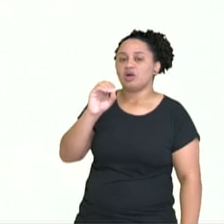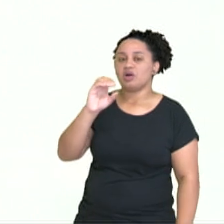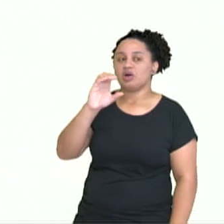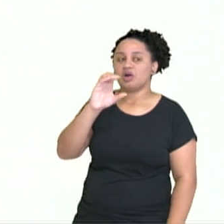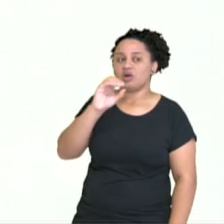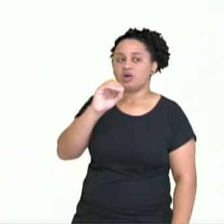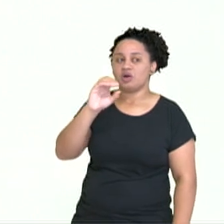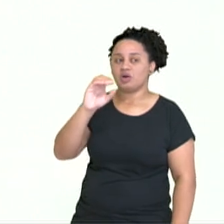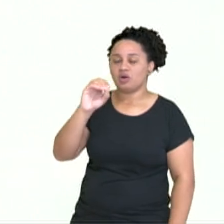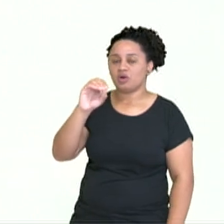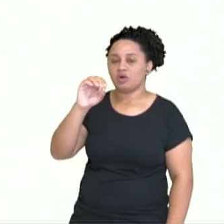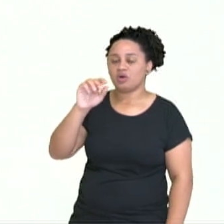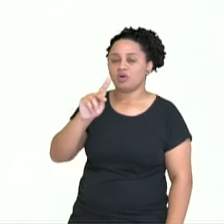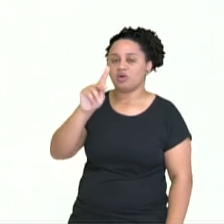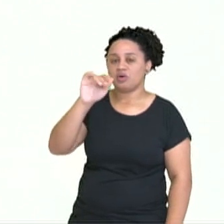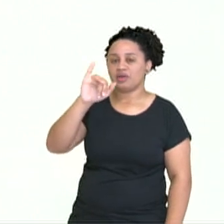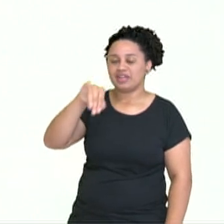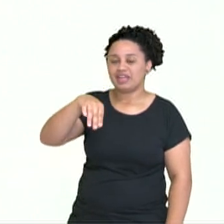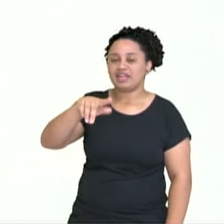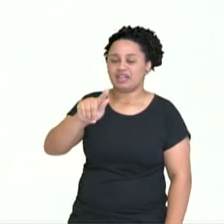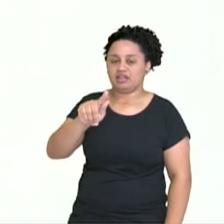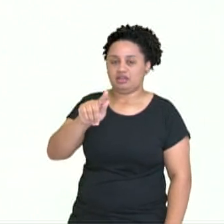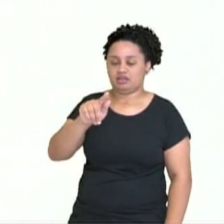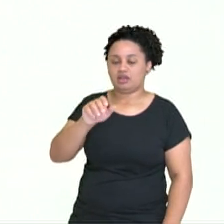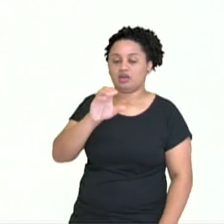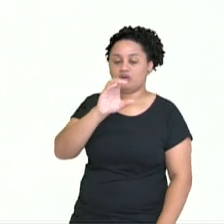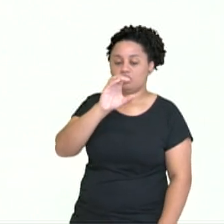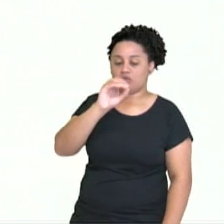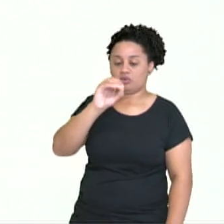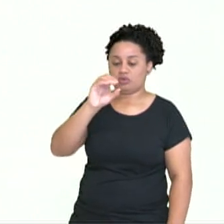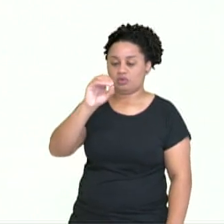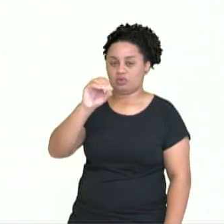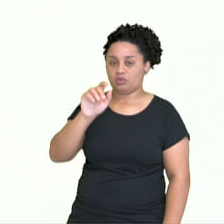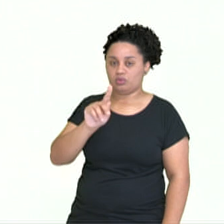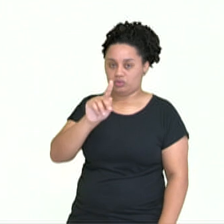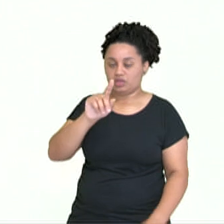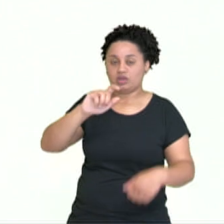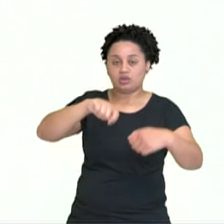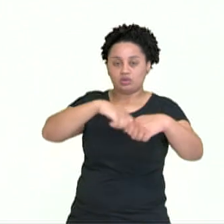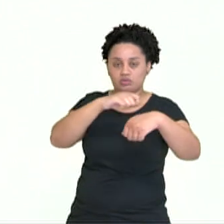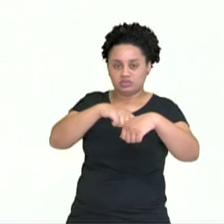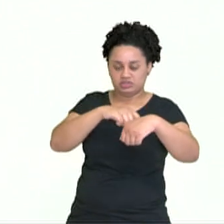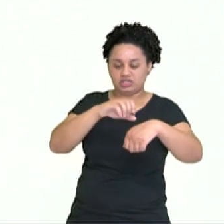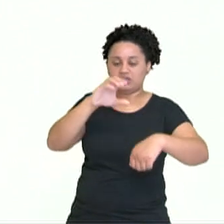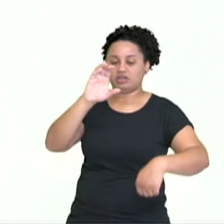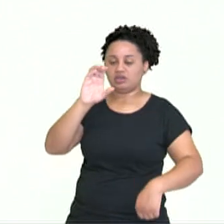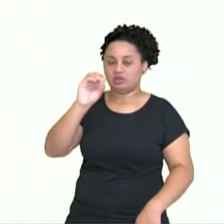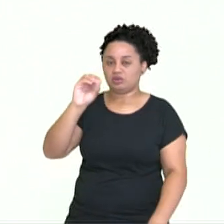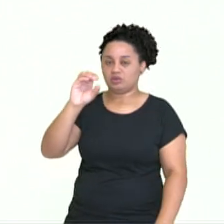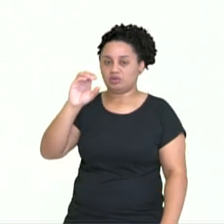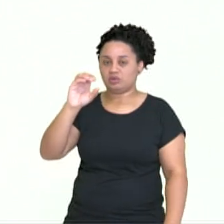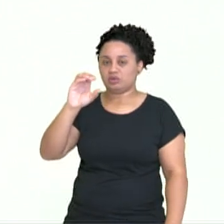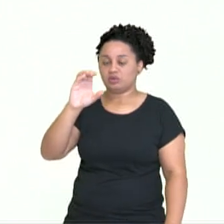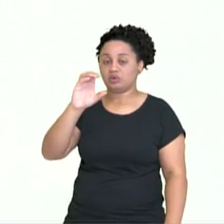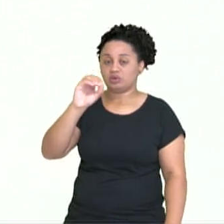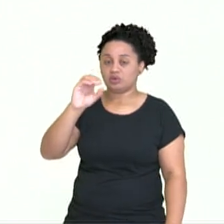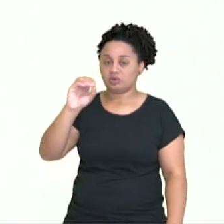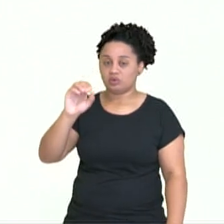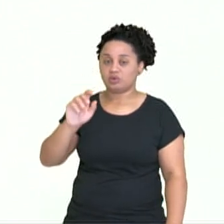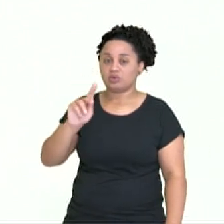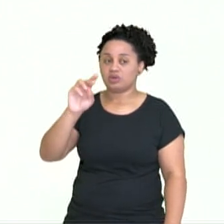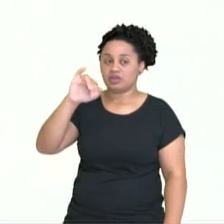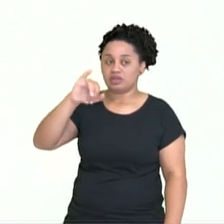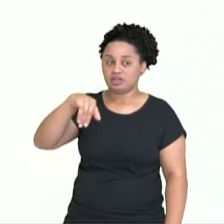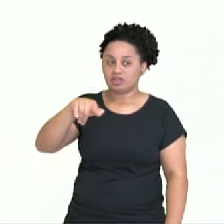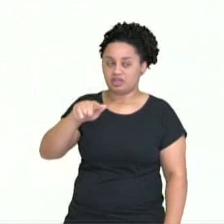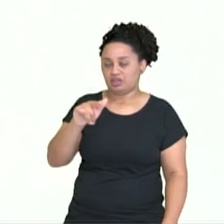ing, eu tenho o verbo cook, cozinhar. Se eu coloco ing, cozinhando. Se a gente olhar para a imagem, a